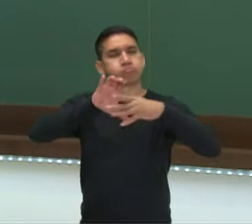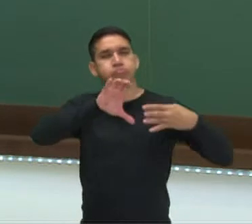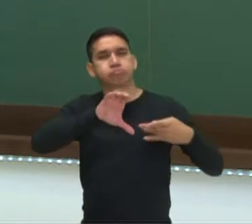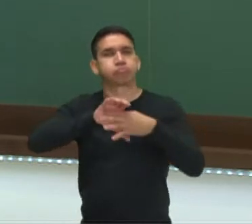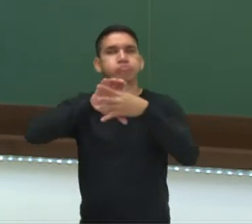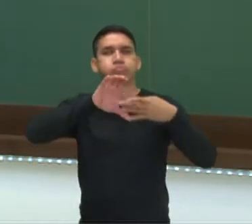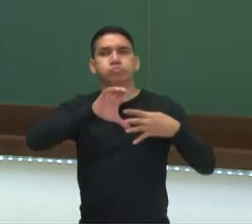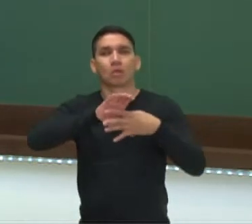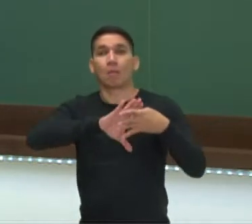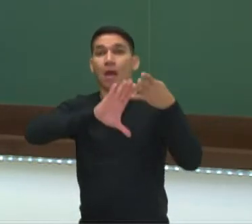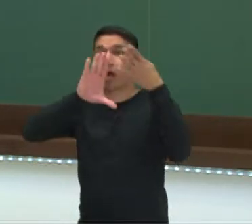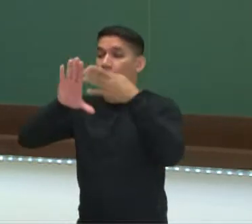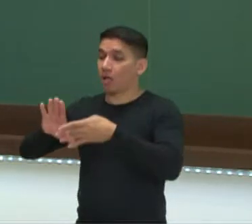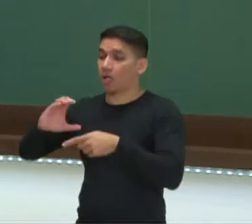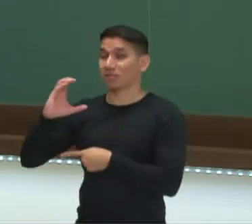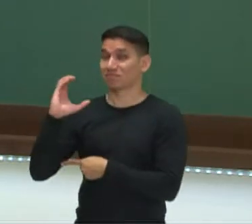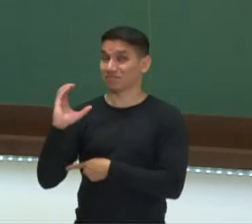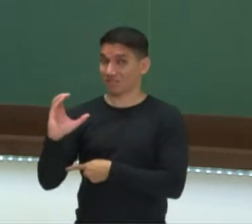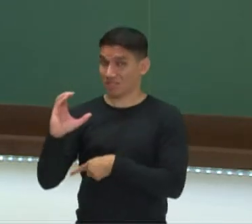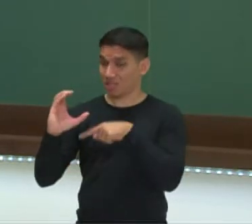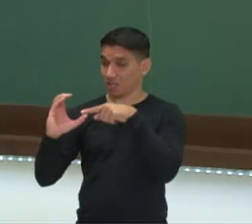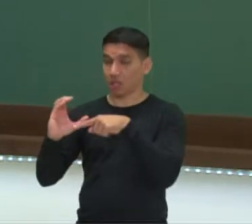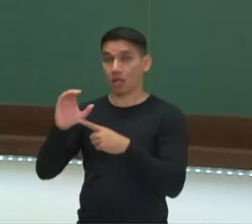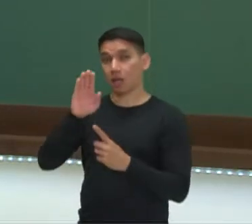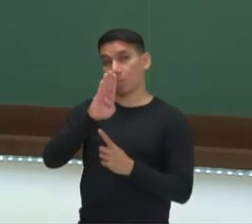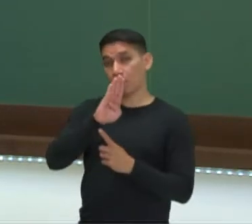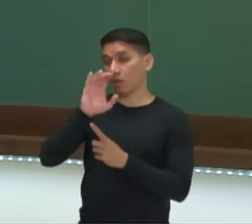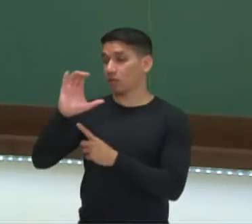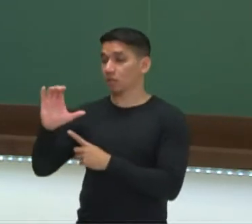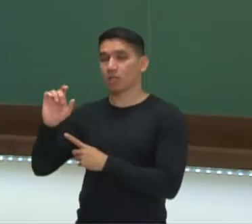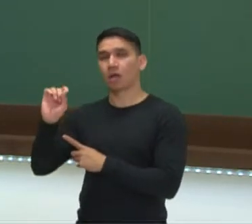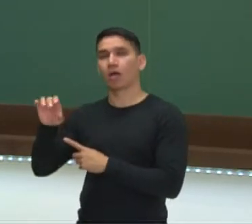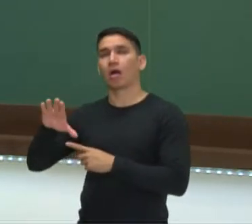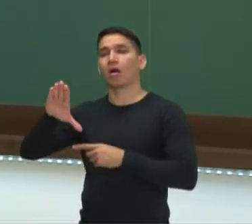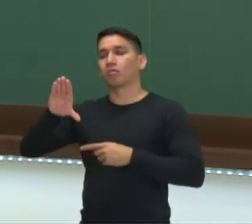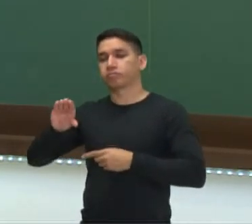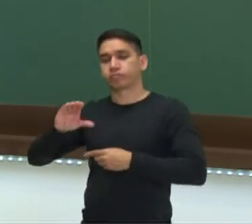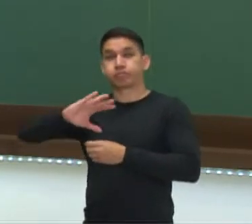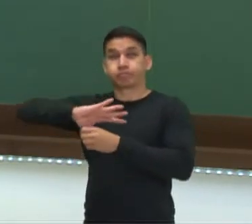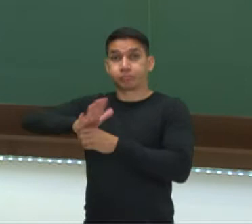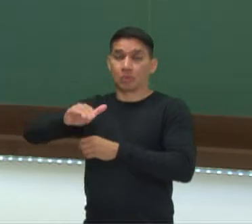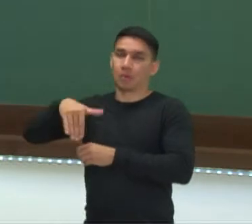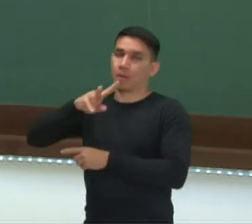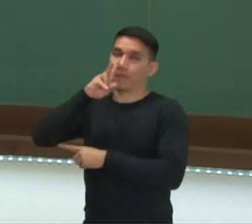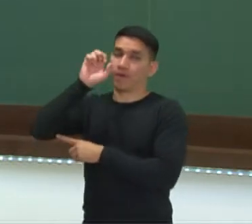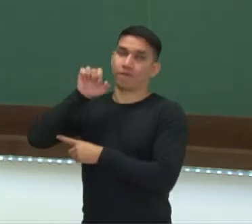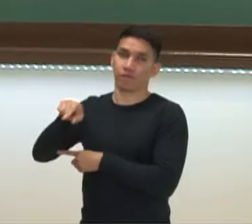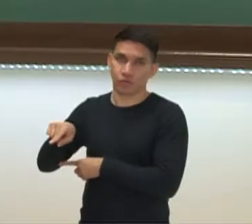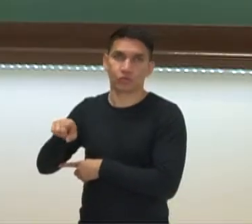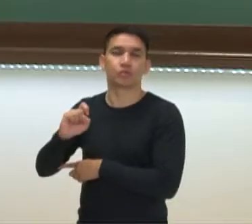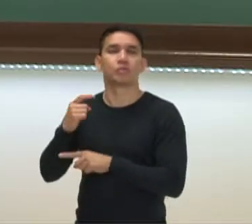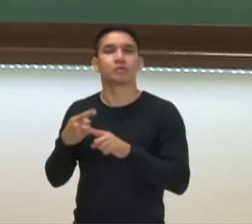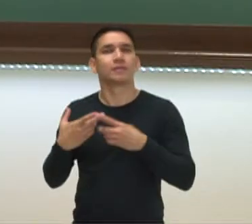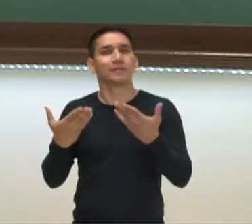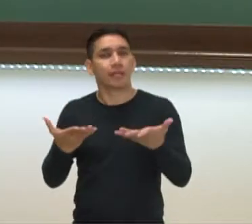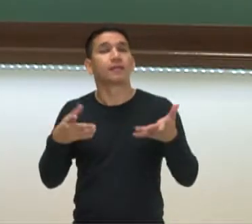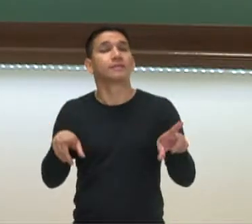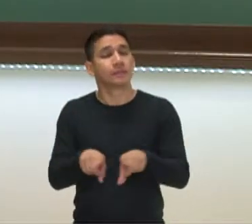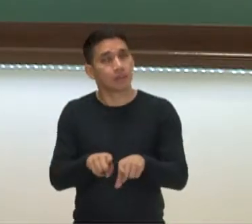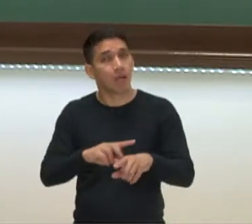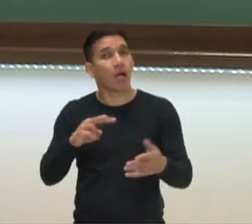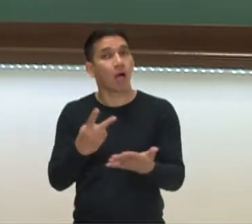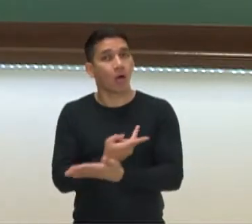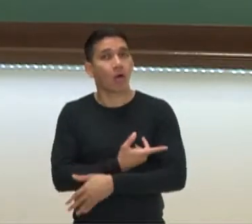vazão. Já para ter a mesma vazão aqui de B para C, a pressão tem que ser mais alta, tá? Isso também acontece no circuito